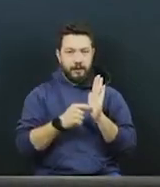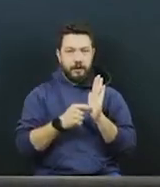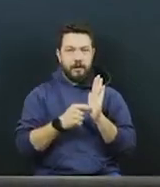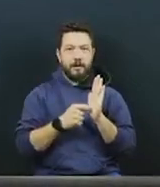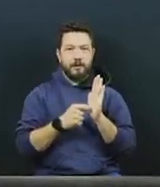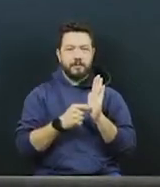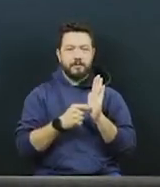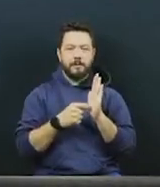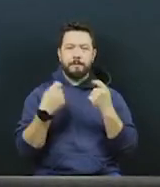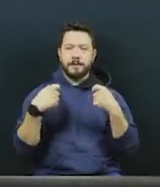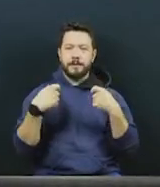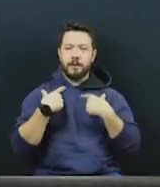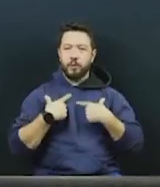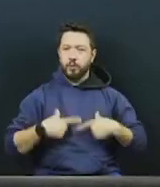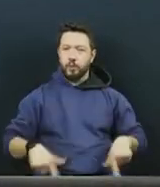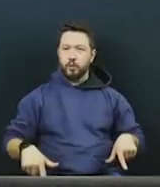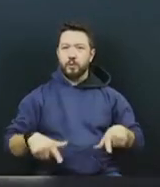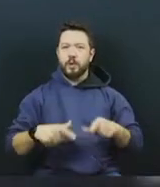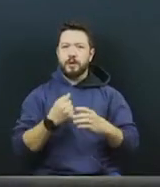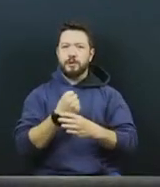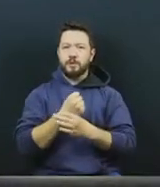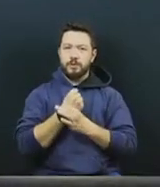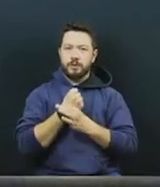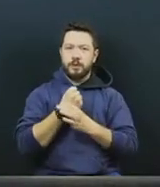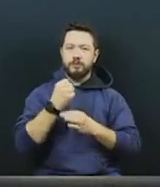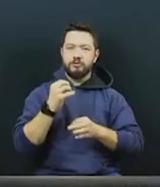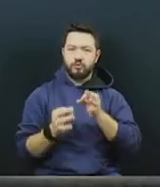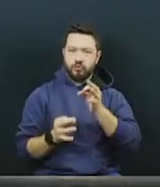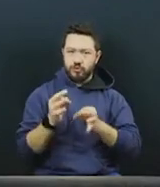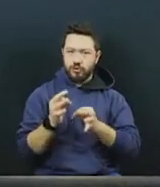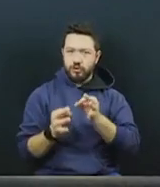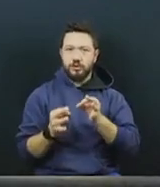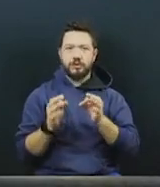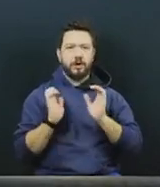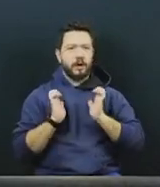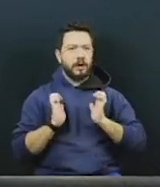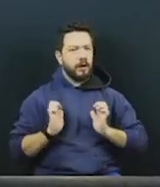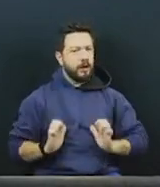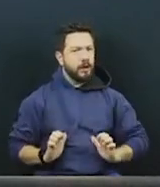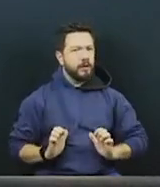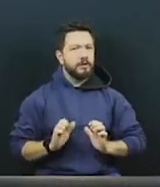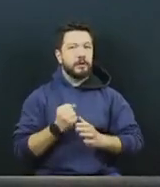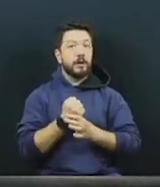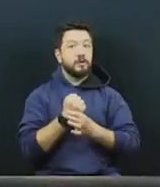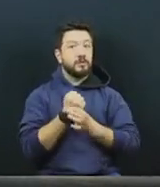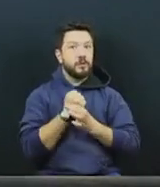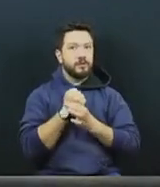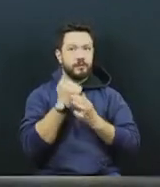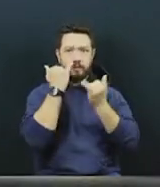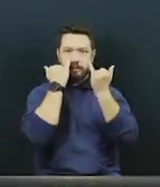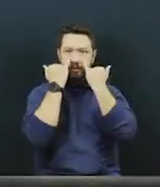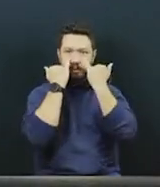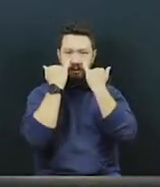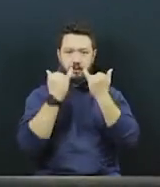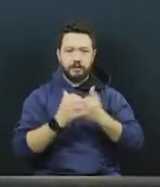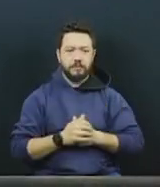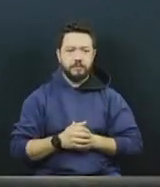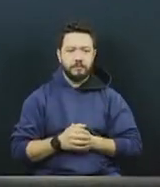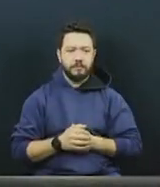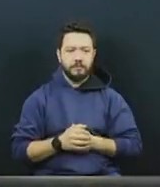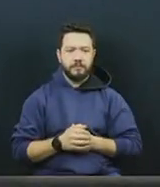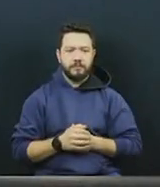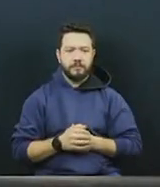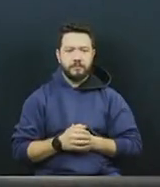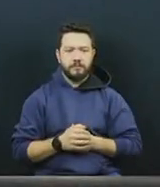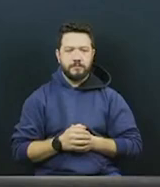transparência, questão da segurança jurídica, da ética, da segurança de informação. Então, nesse sentido, a gente pede que seja utilizada essa